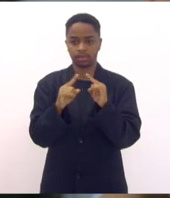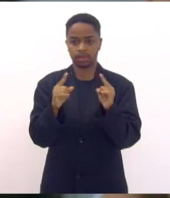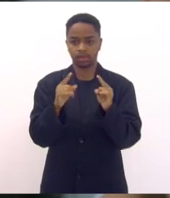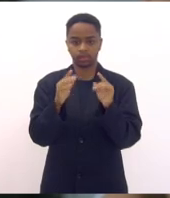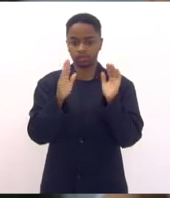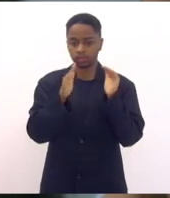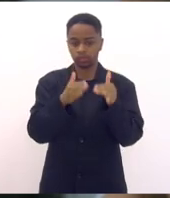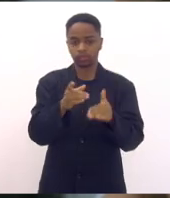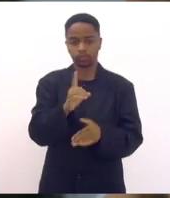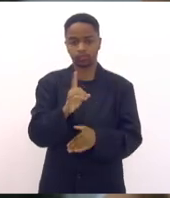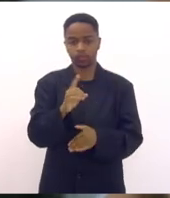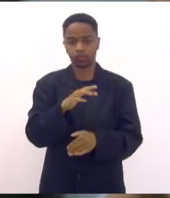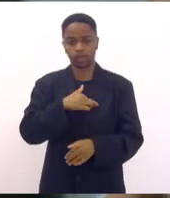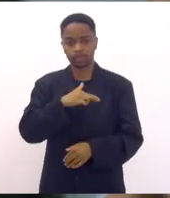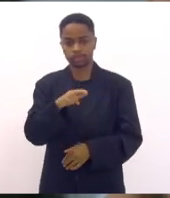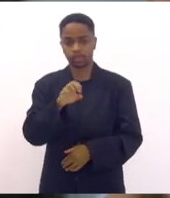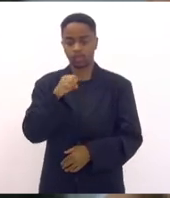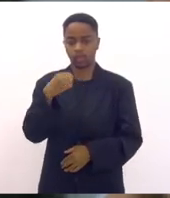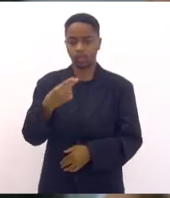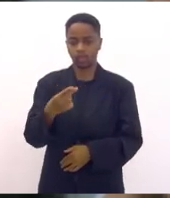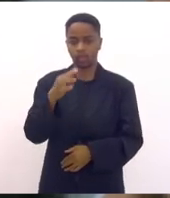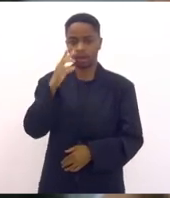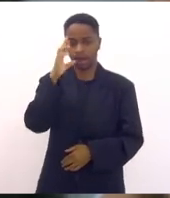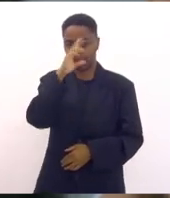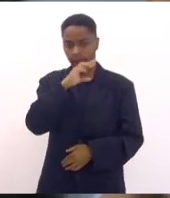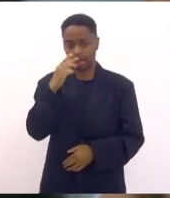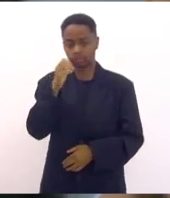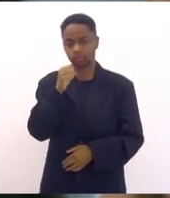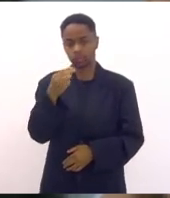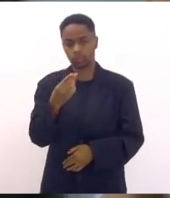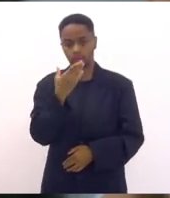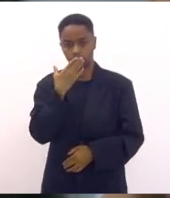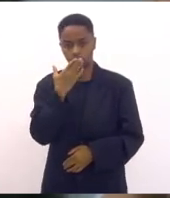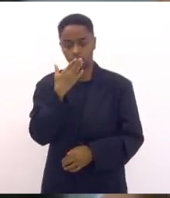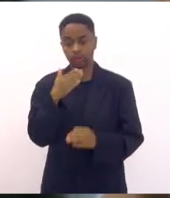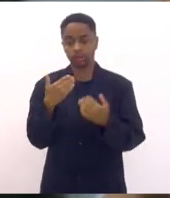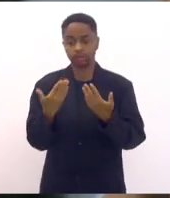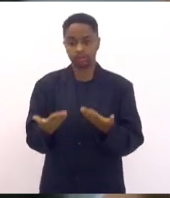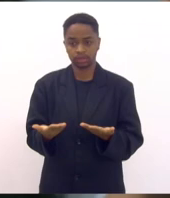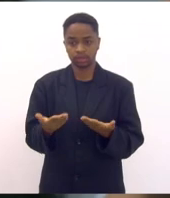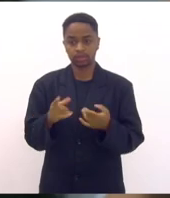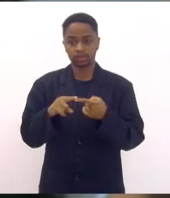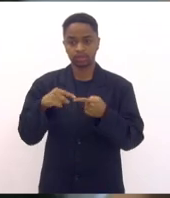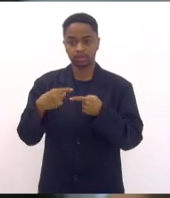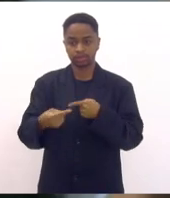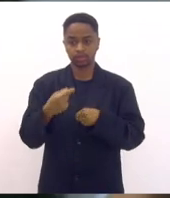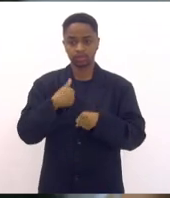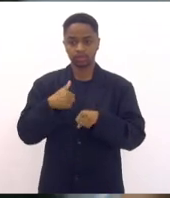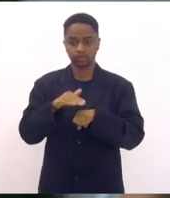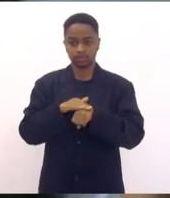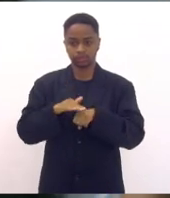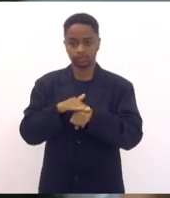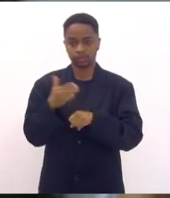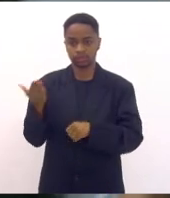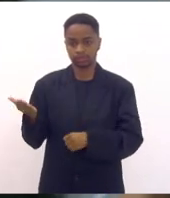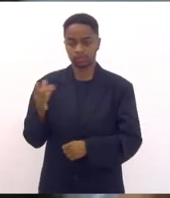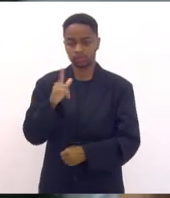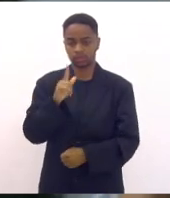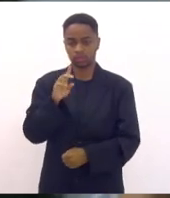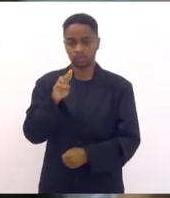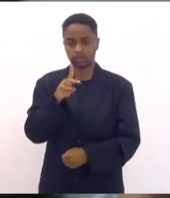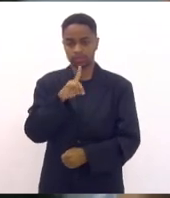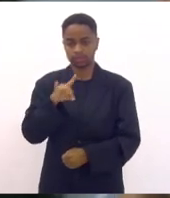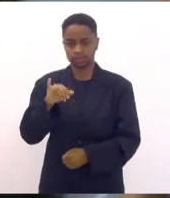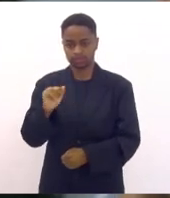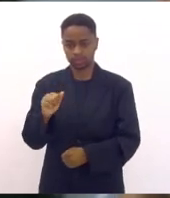religião ou raça ou cor Então nesse ponto depois vou conversar com Dona Lúzia e